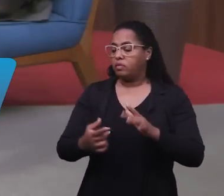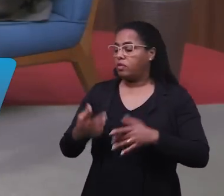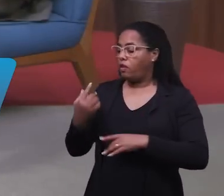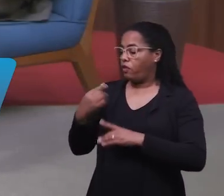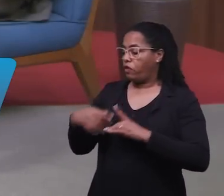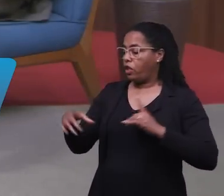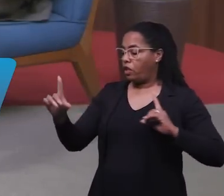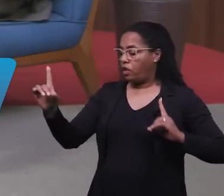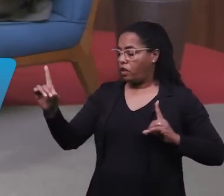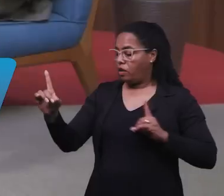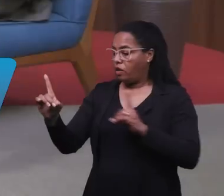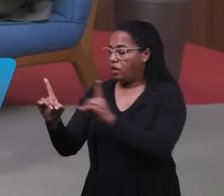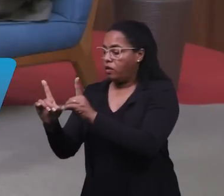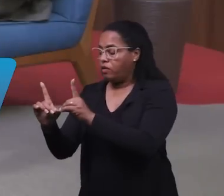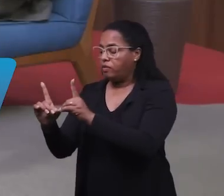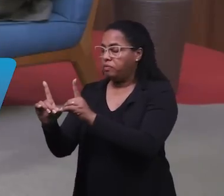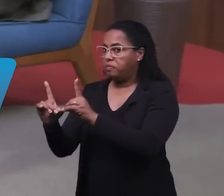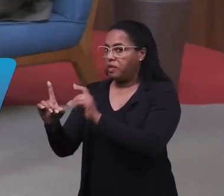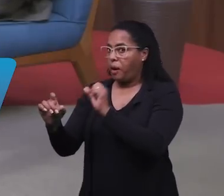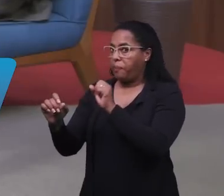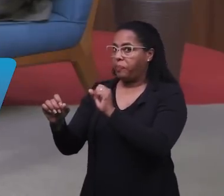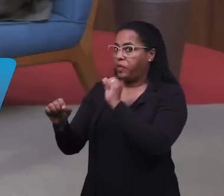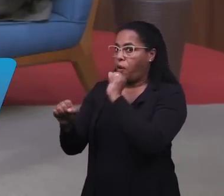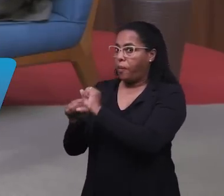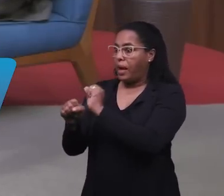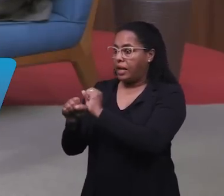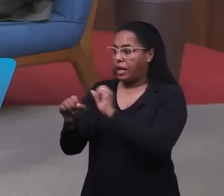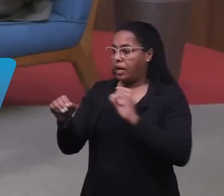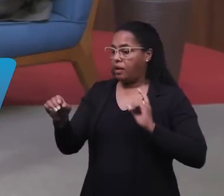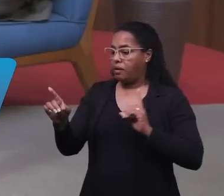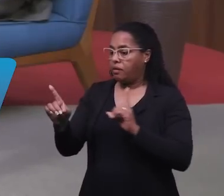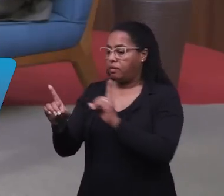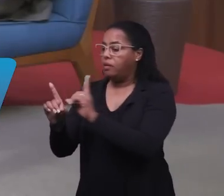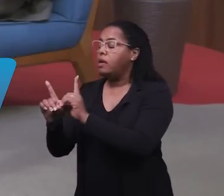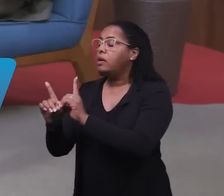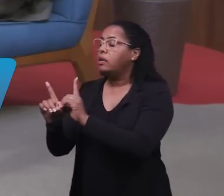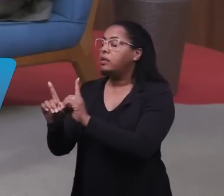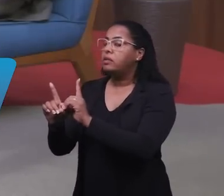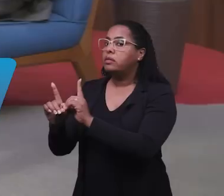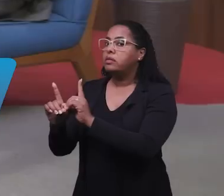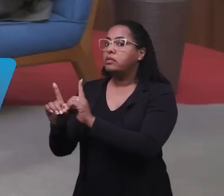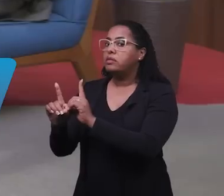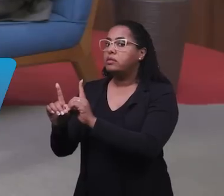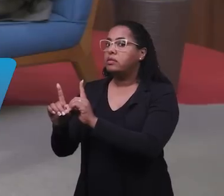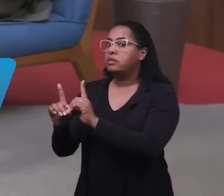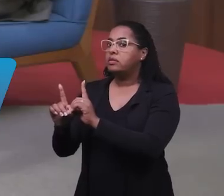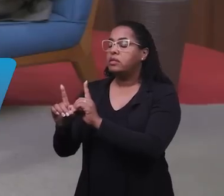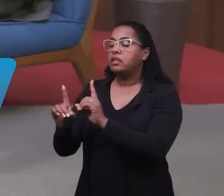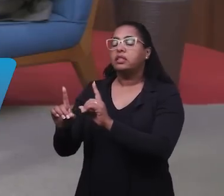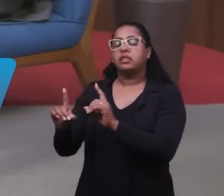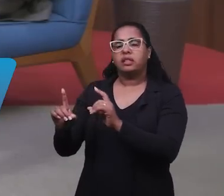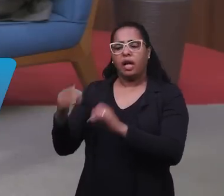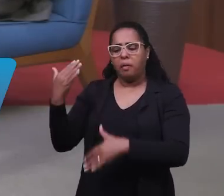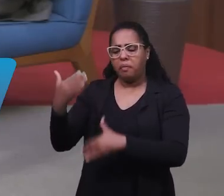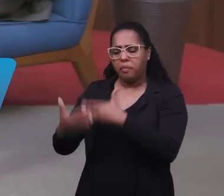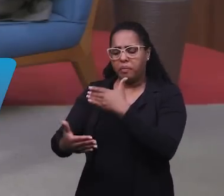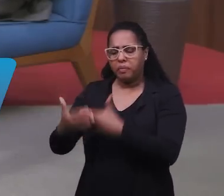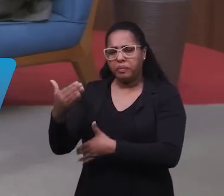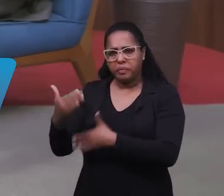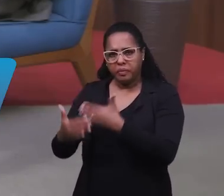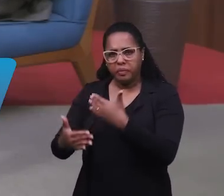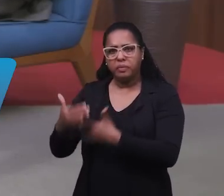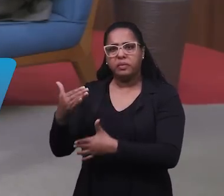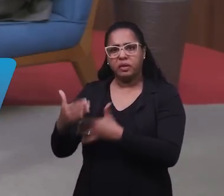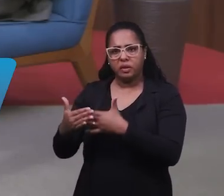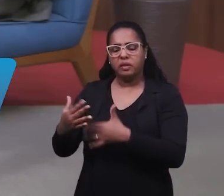e o introduzi. Quer dizer, ele está presente nesta Exatamente. Comunhão, neste ambiente, né? Ele